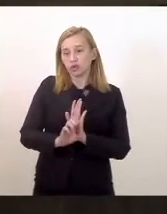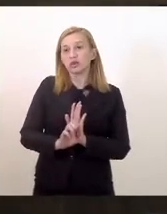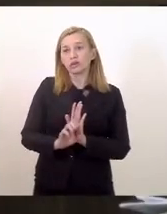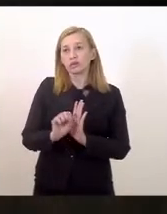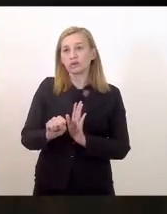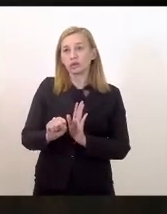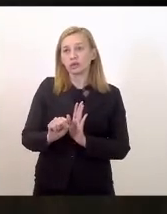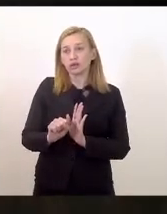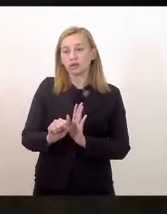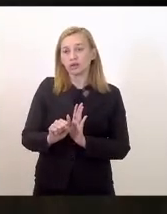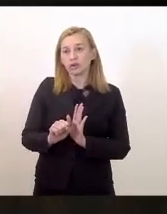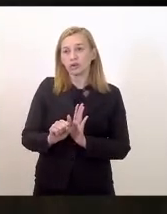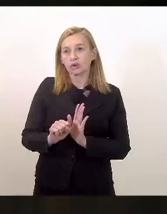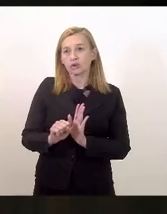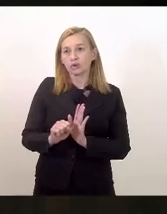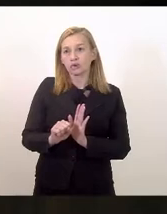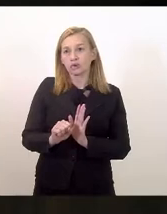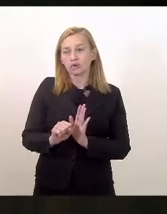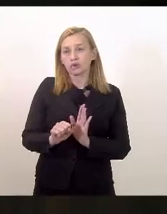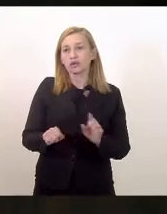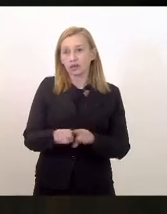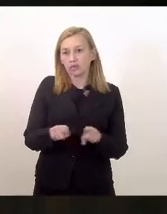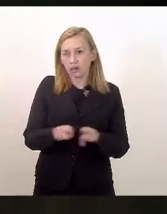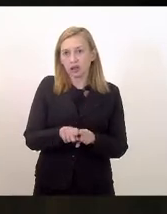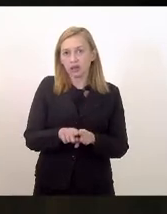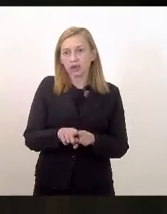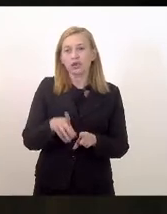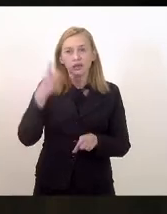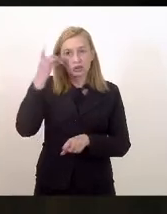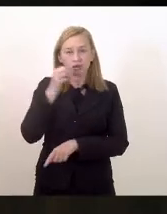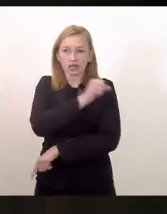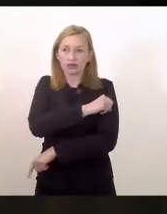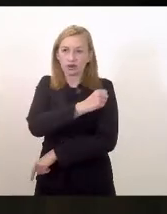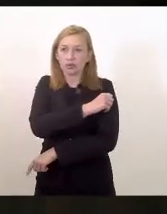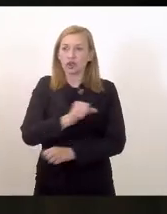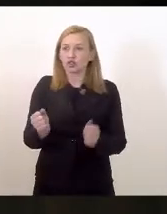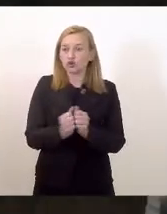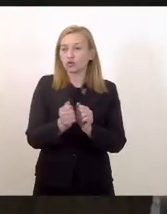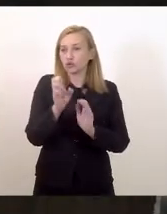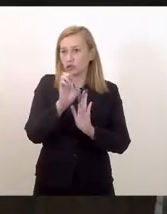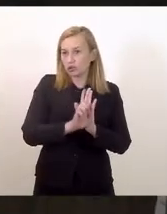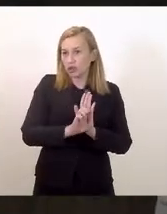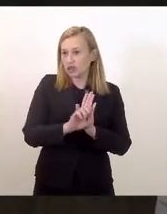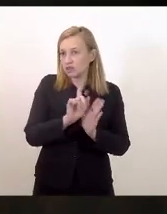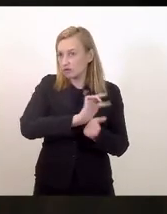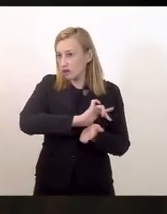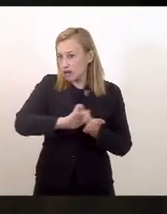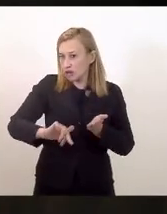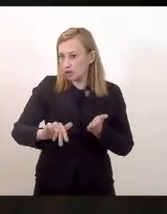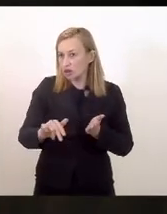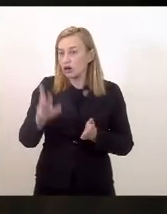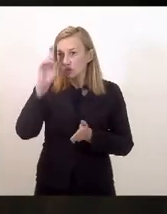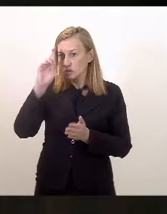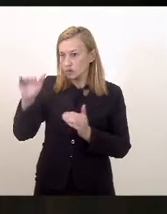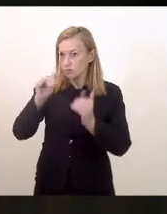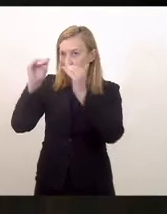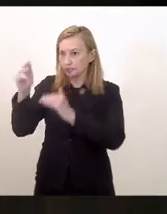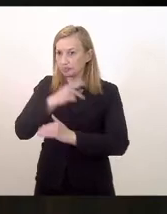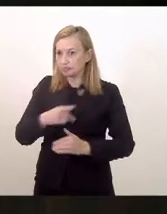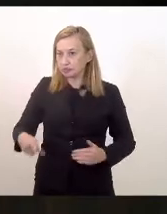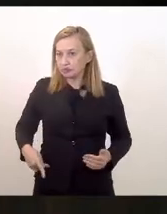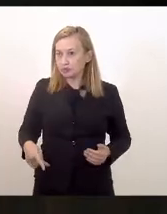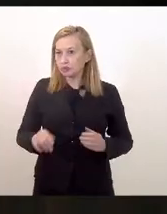emenda. Também a deputada enfermeira deu com emendas. Ah, tá. Então, Vossa Excelência.